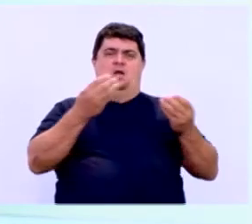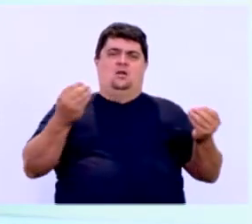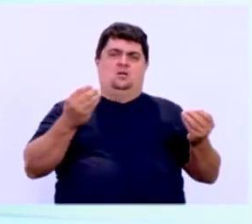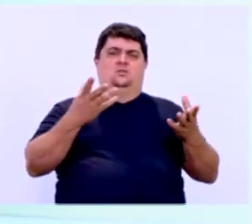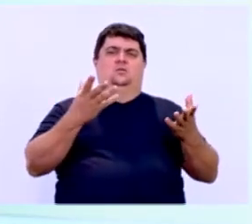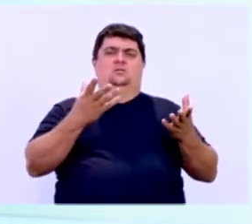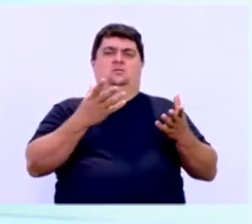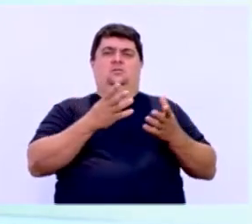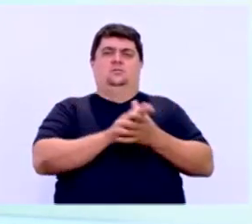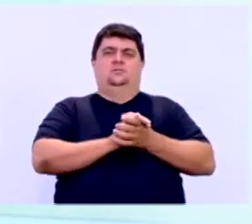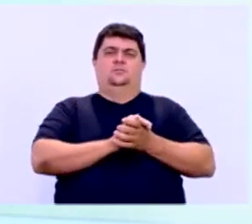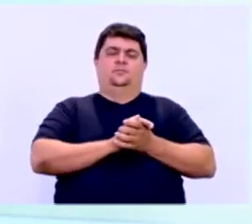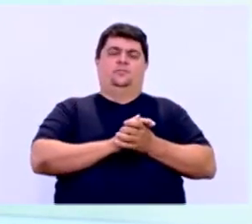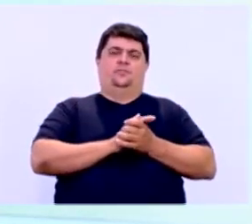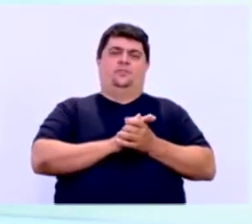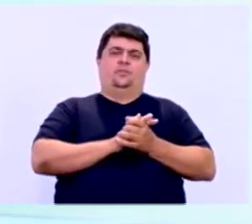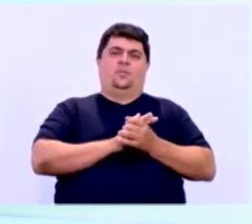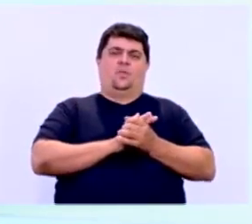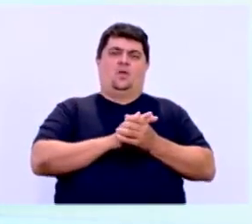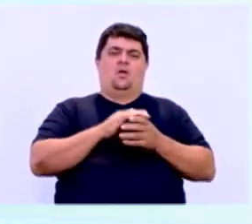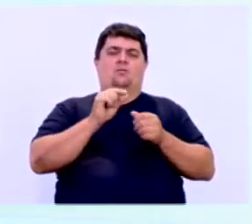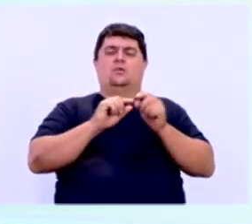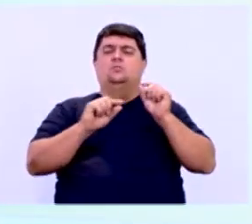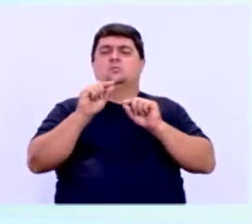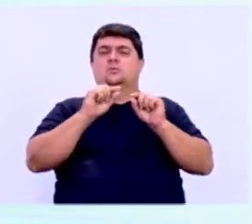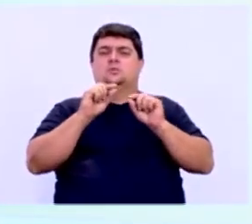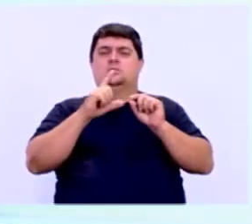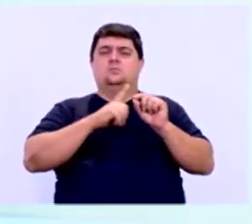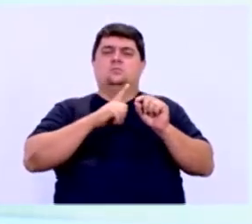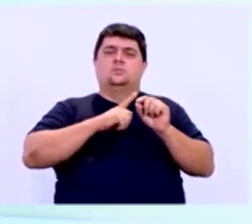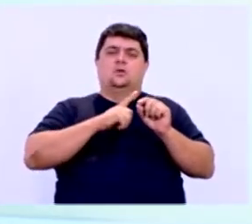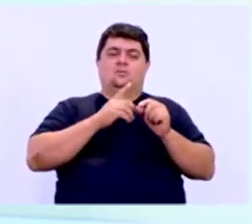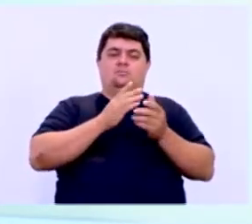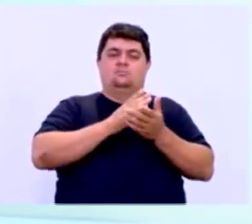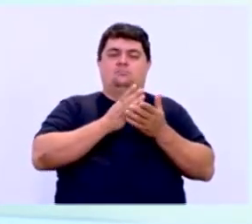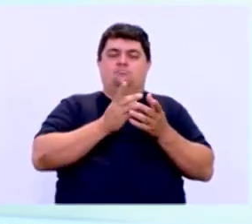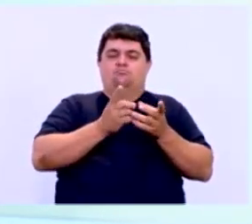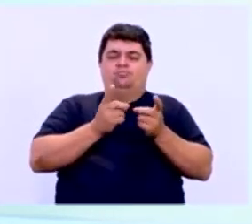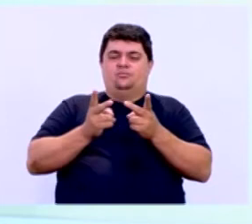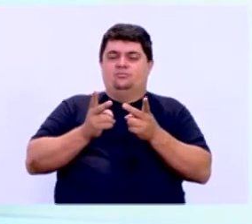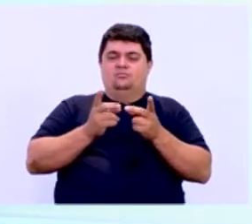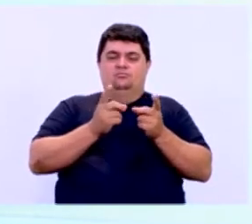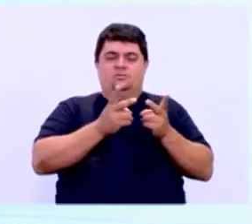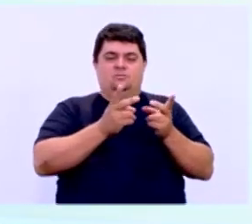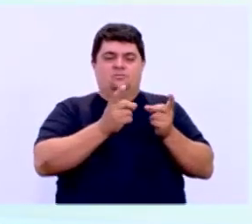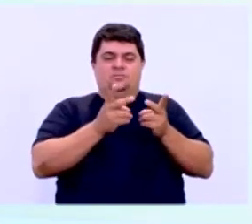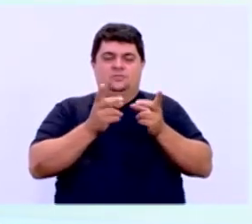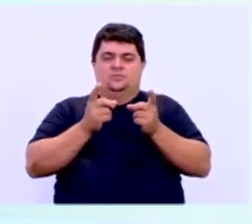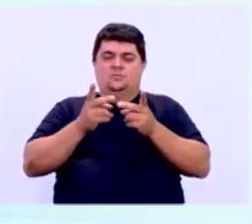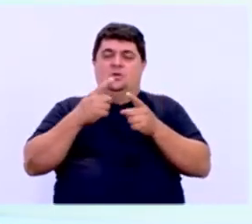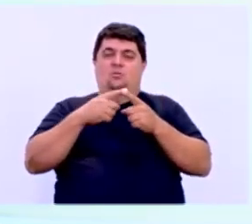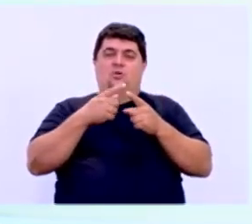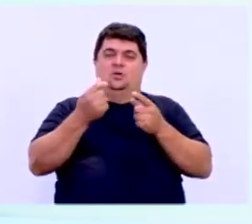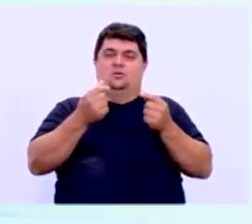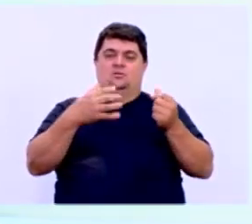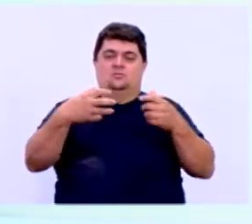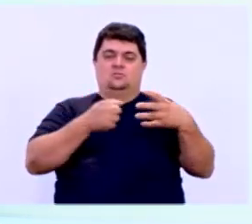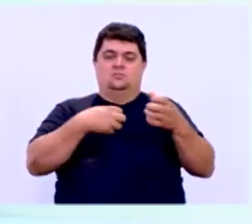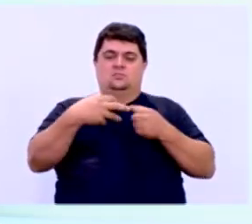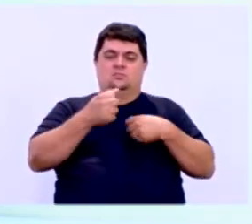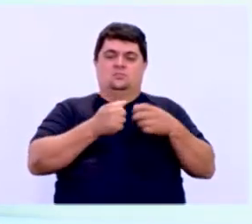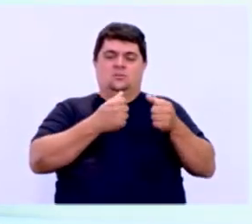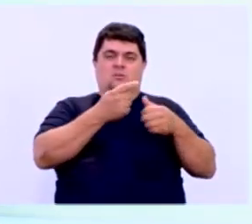certo dispêndio, né? E aí o que eu vou fazer? Eu começo a vender o meu estoque com o objetivo de reduzir